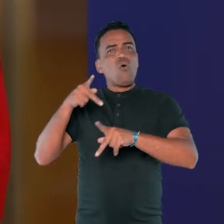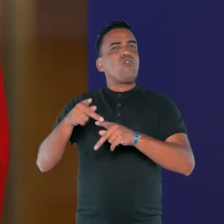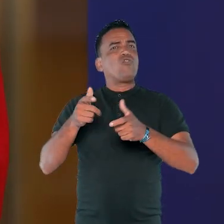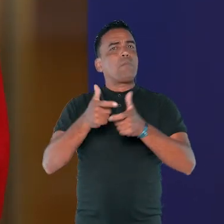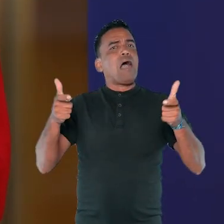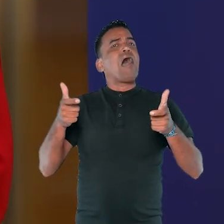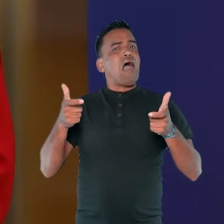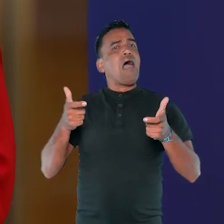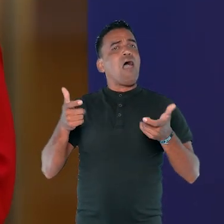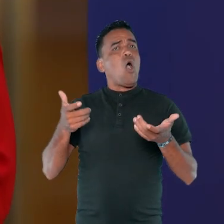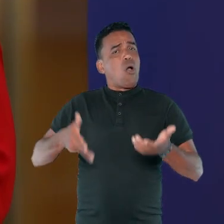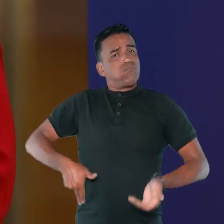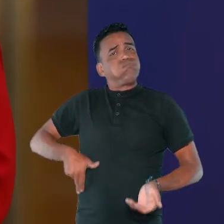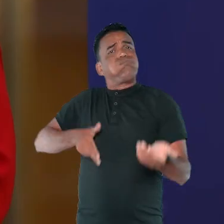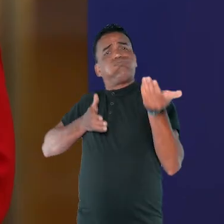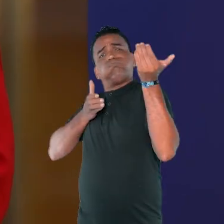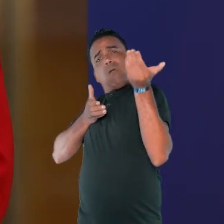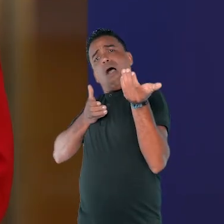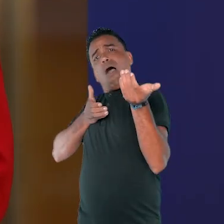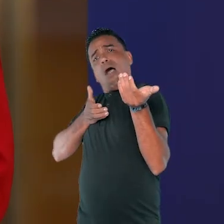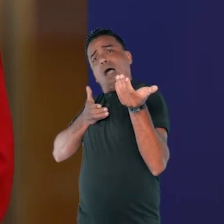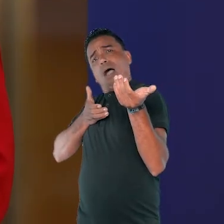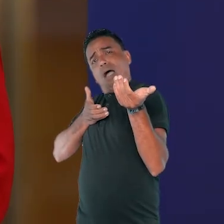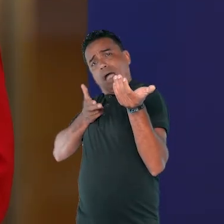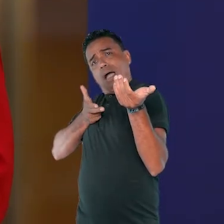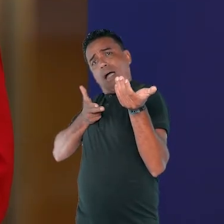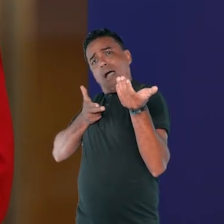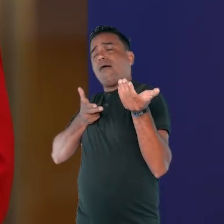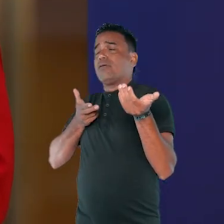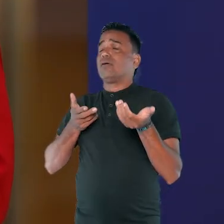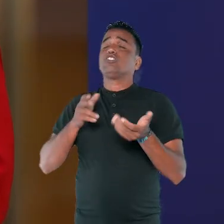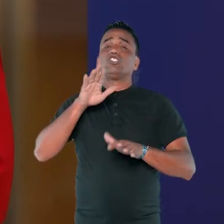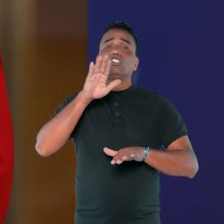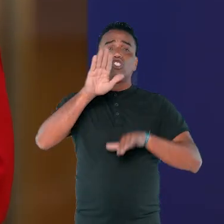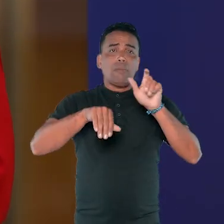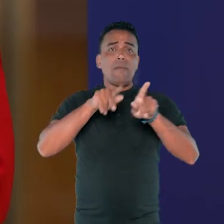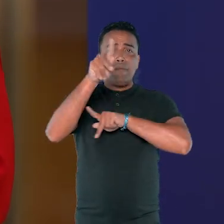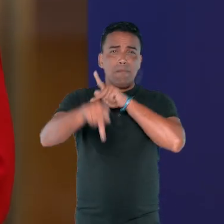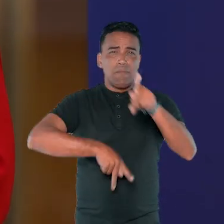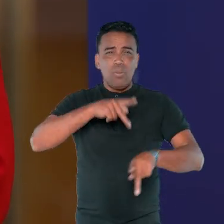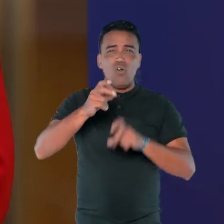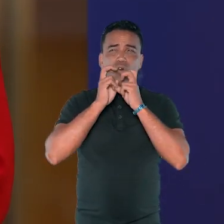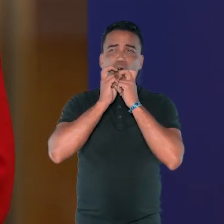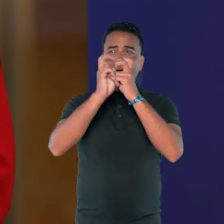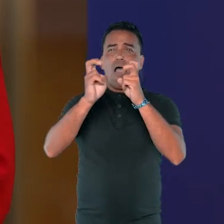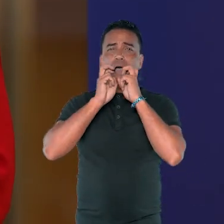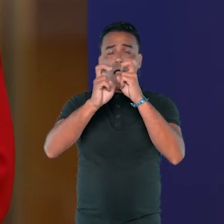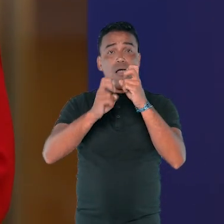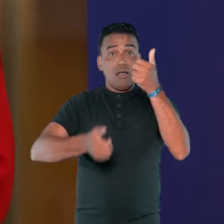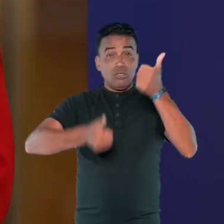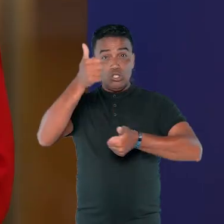marcha regular das armas, se chamais povo aos urros e silvos no esporte